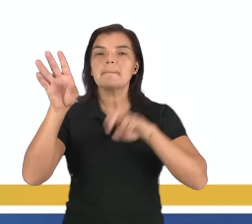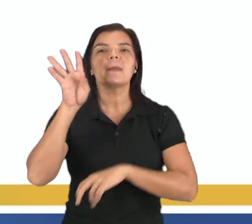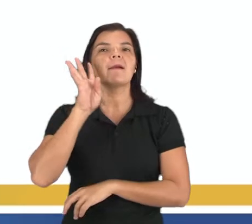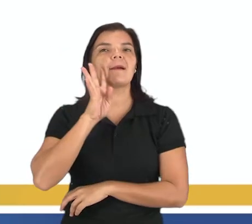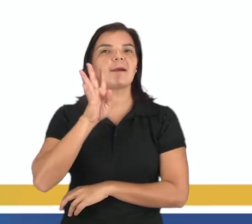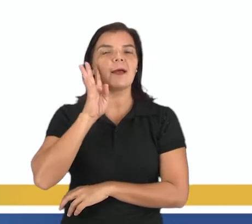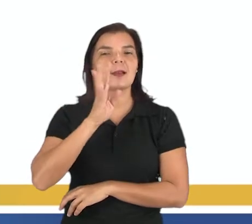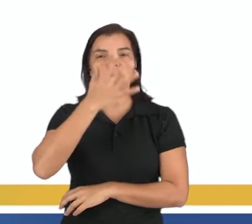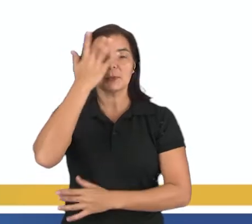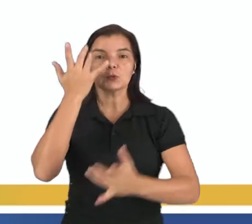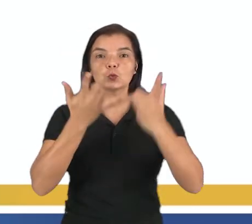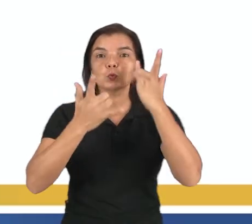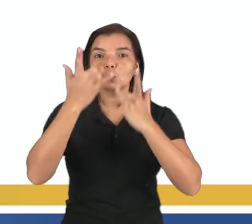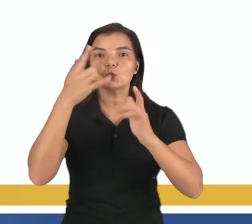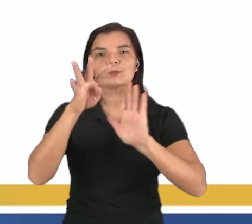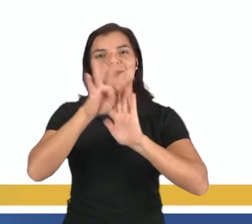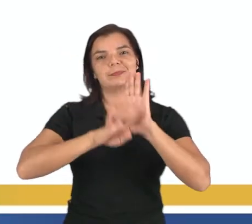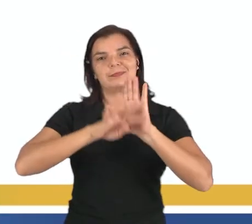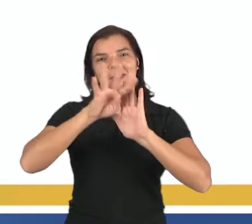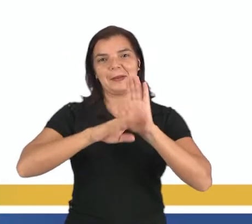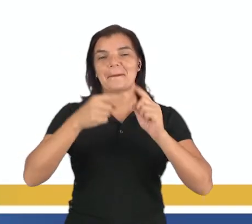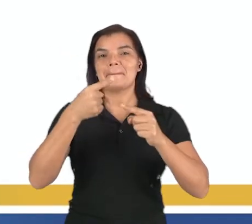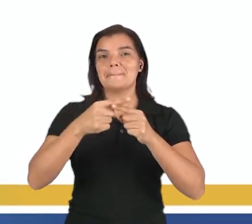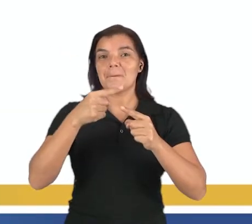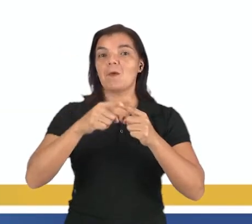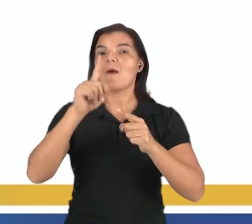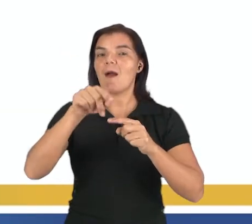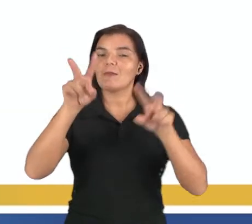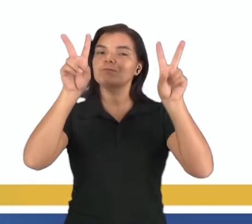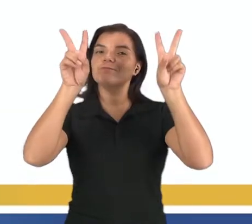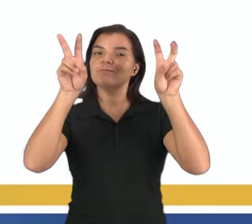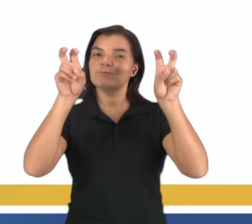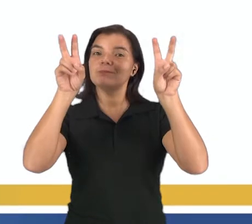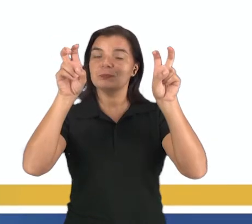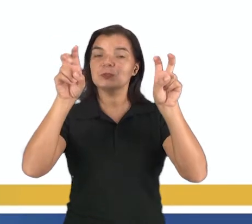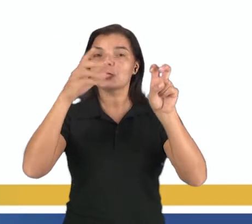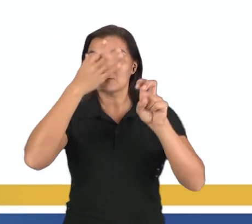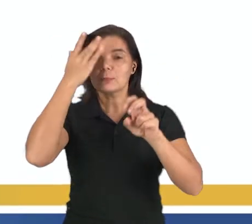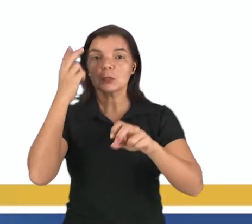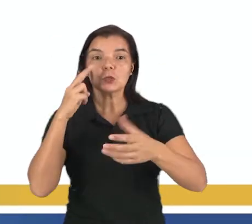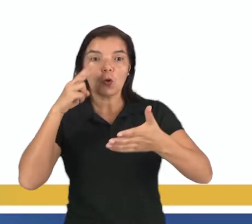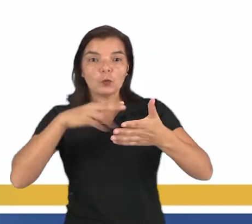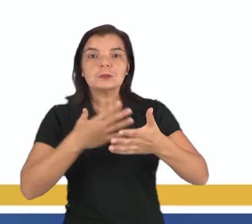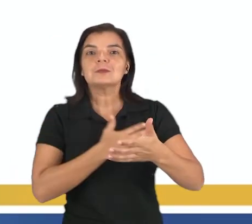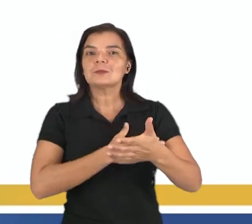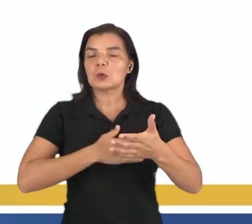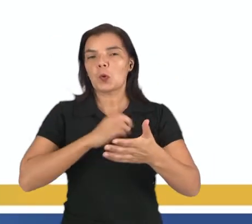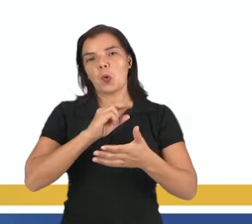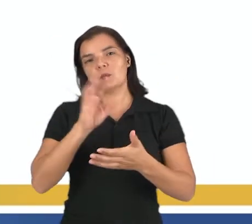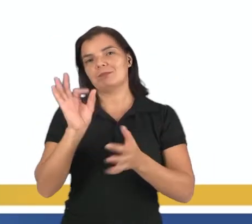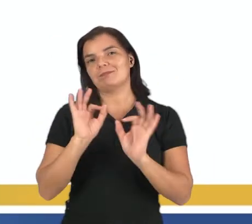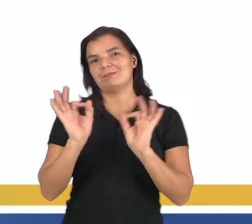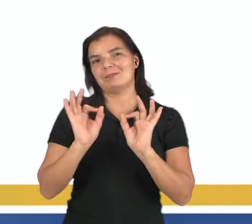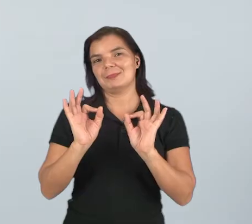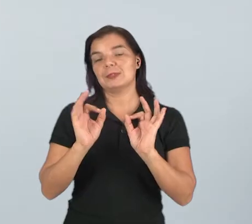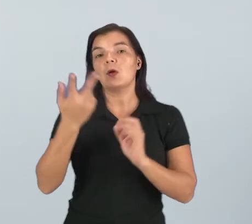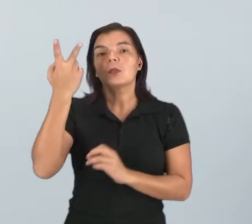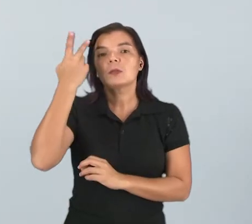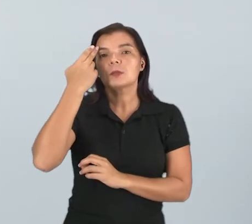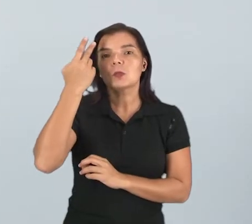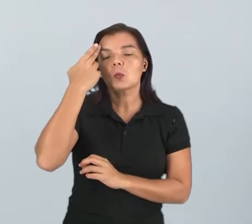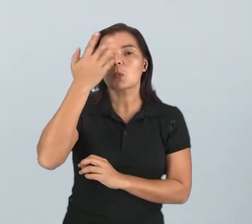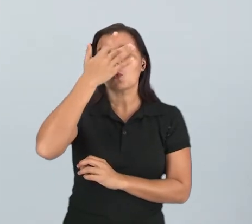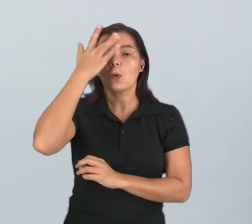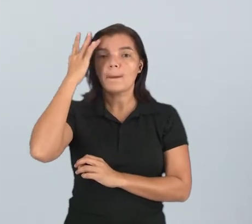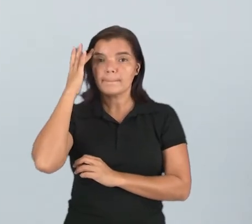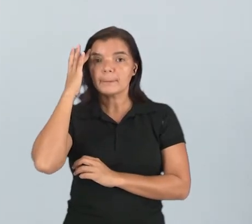interessante e atrativo para o seu texto, de forma que é o título que cativa o seu leitor ou não. Então, normalmente, quando